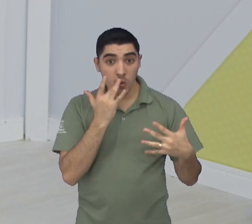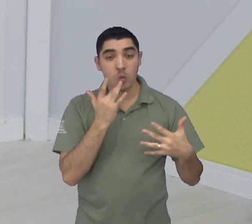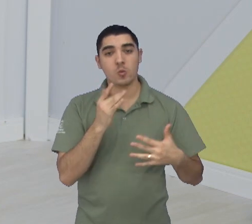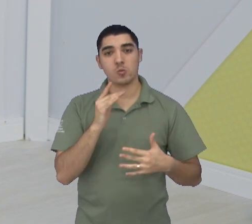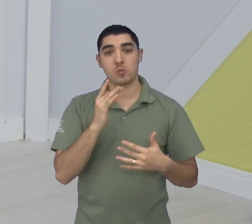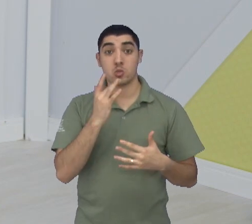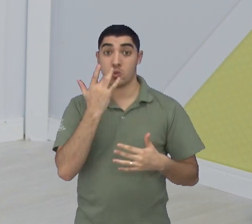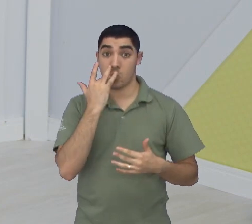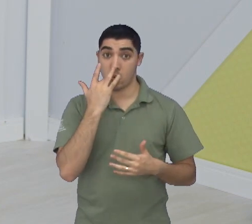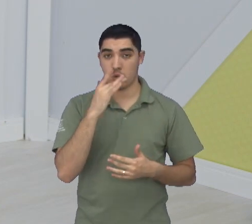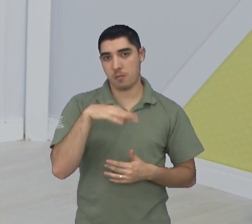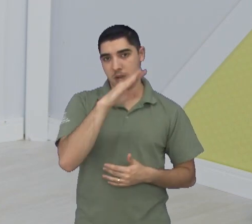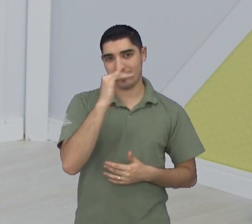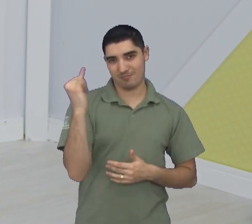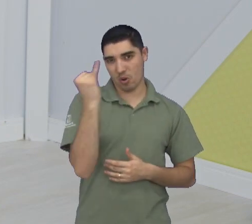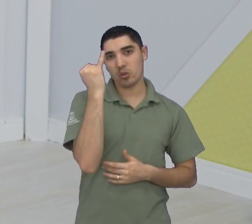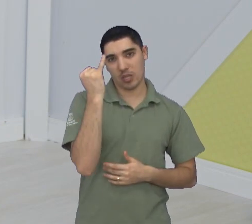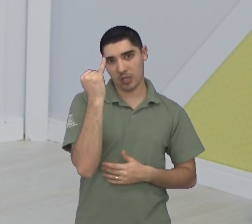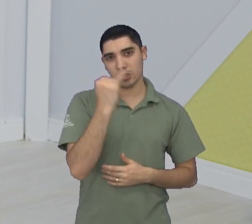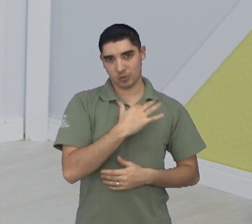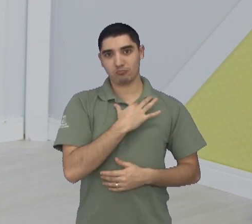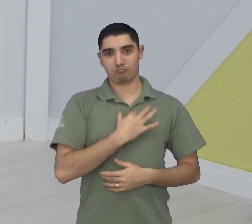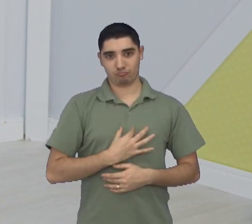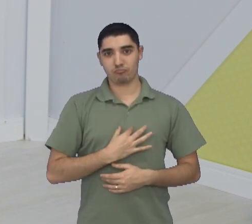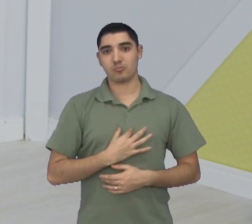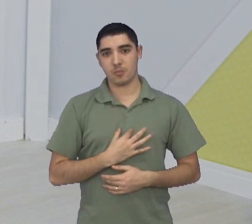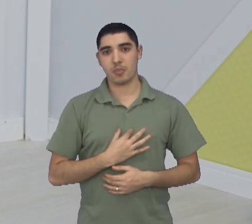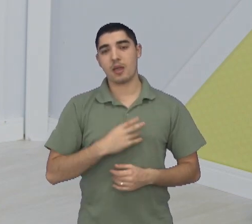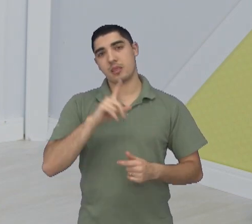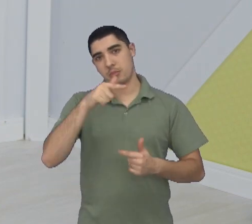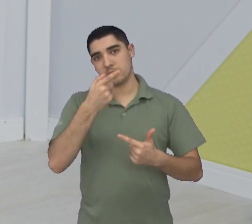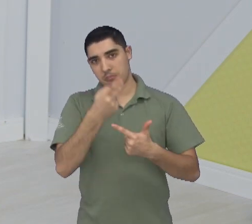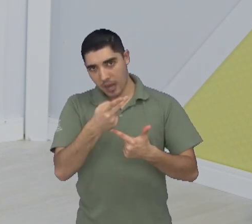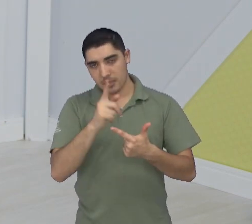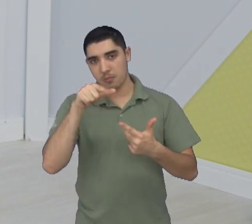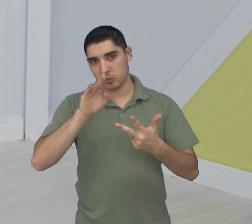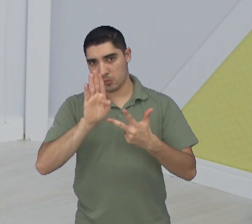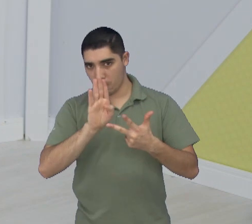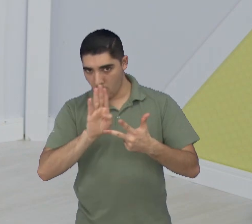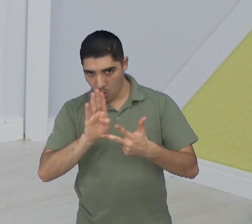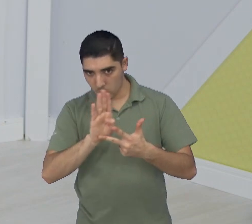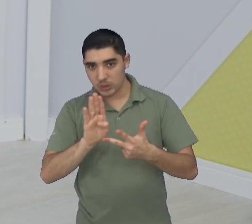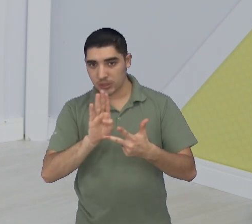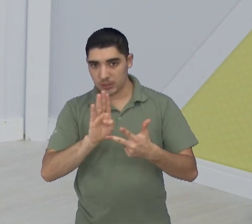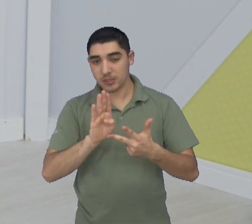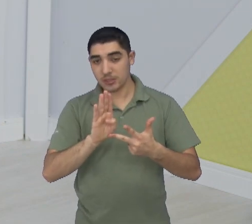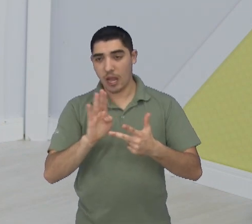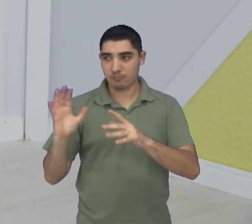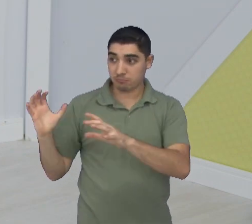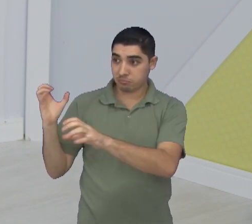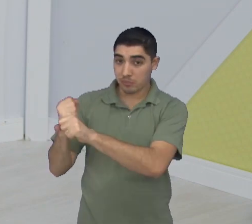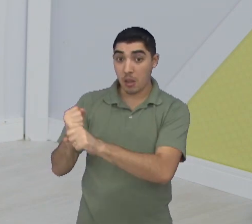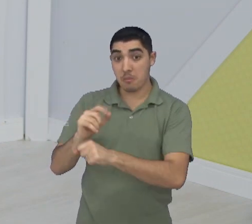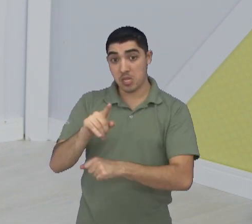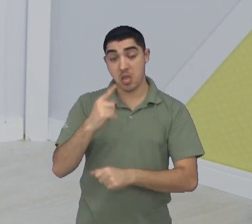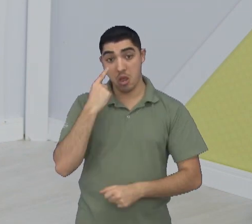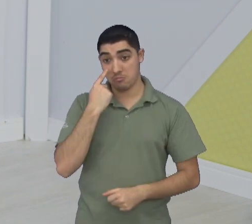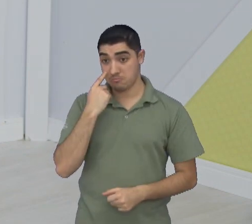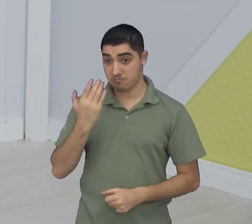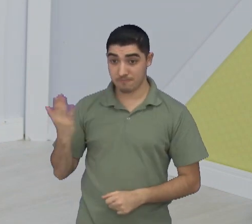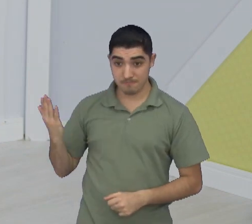conta para esse quadro na classificação é ouro, prata, bronze. E aí depois o desempate seria o total. Então, a diferença,